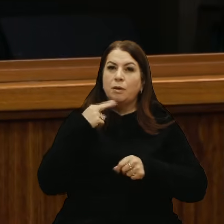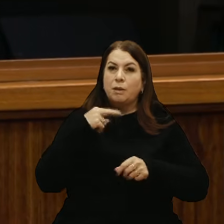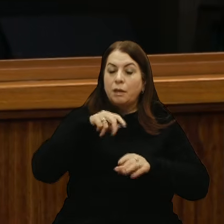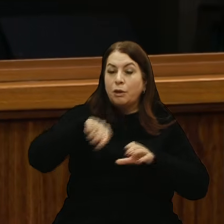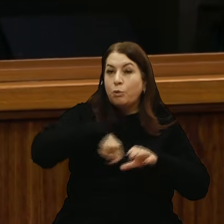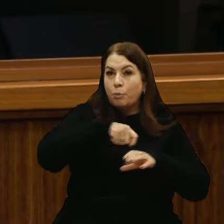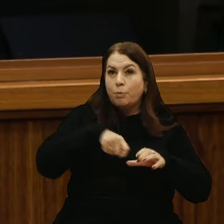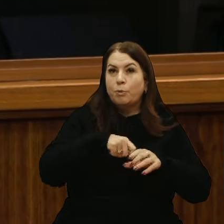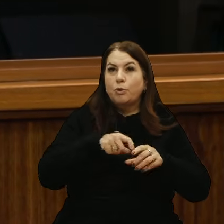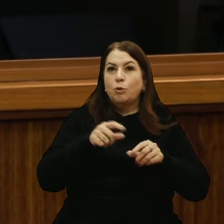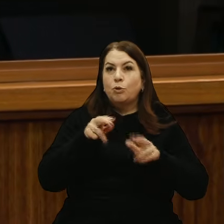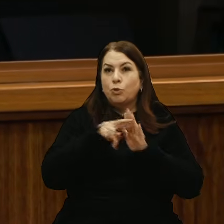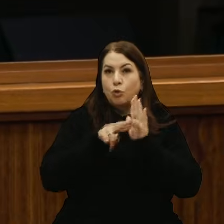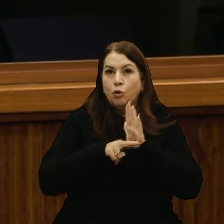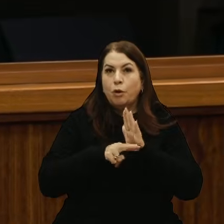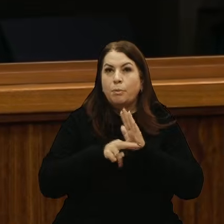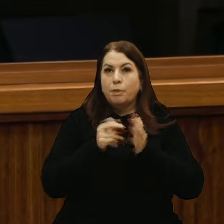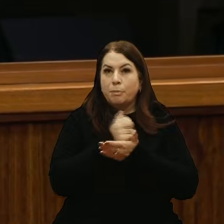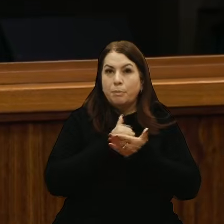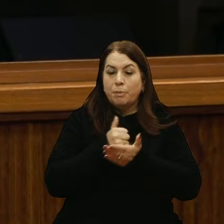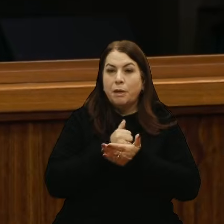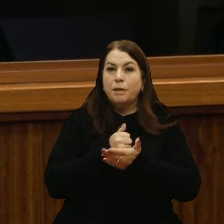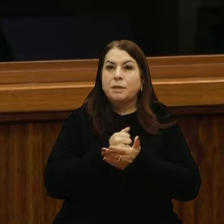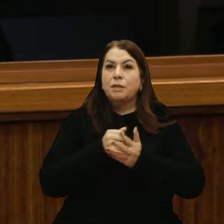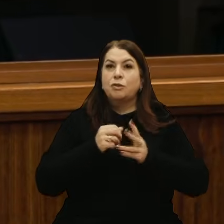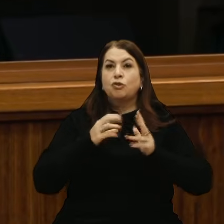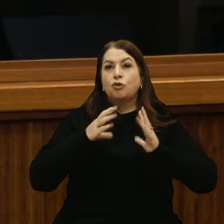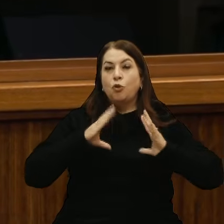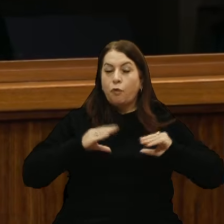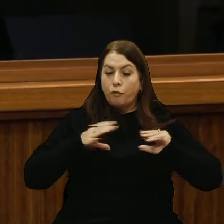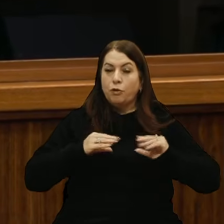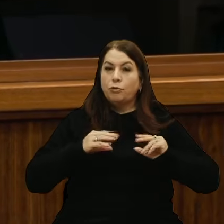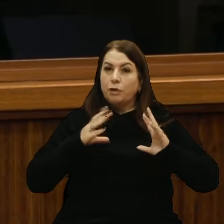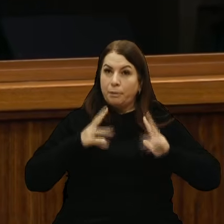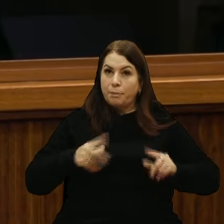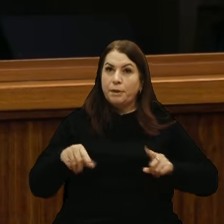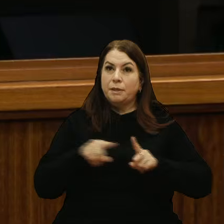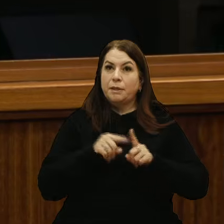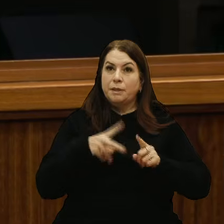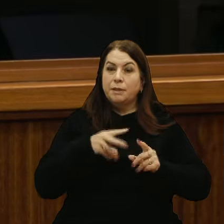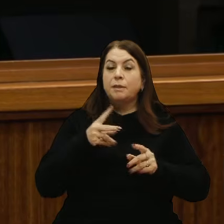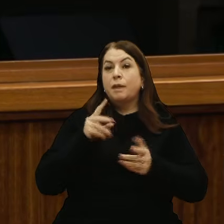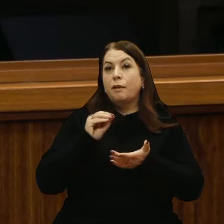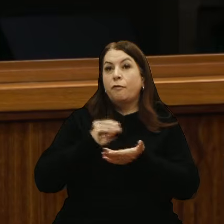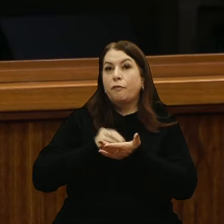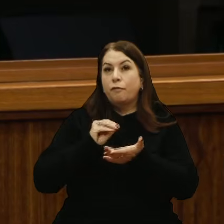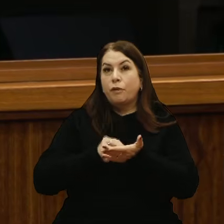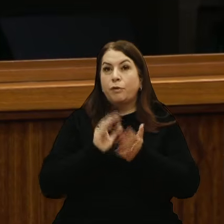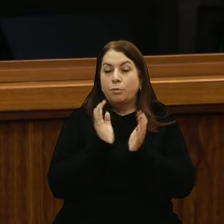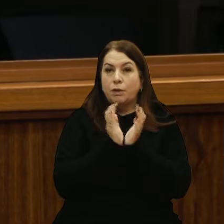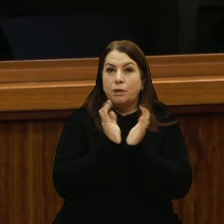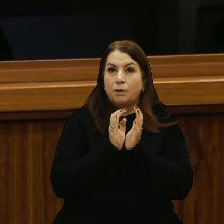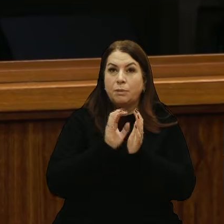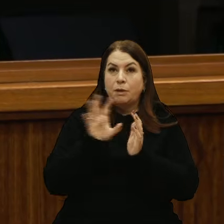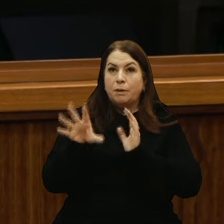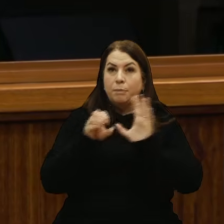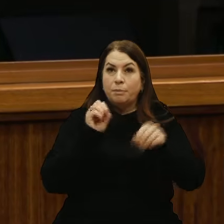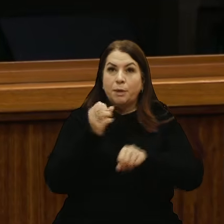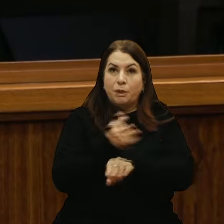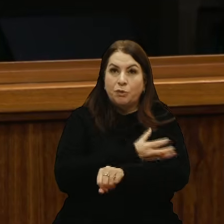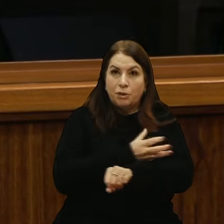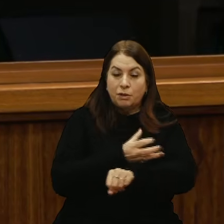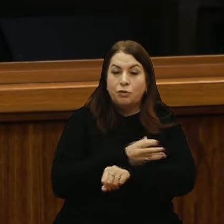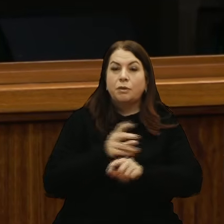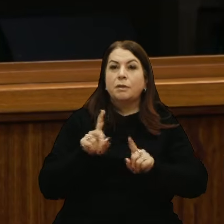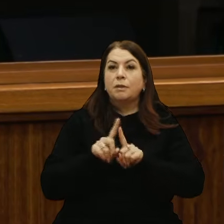básicas de higiene e de conforto e se existe déficit de pessoal nas equipes de coleta e capina